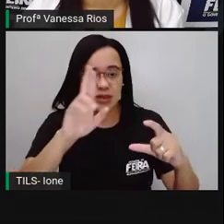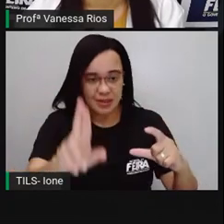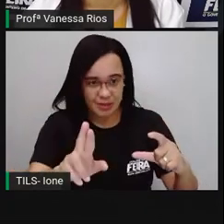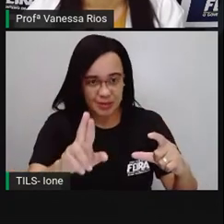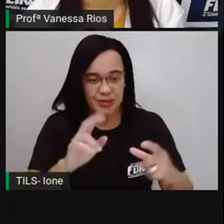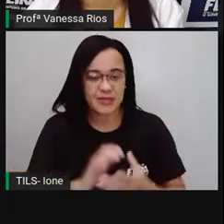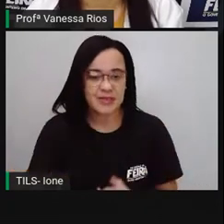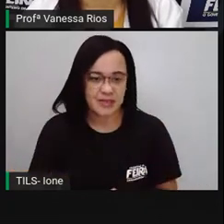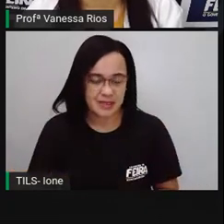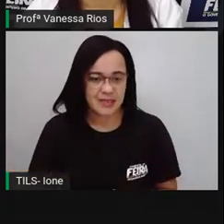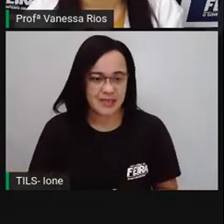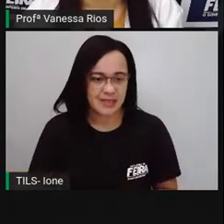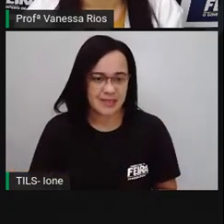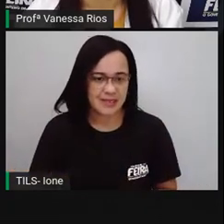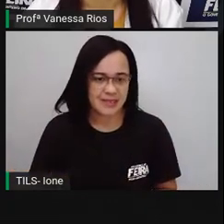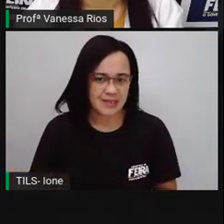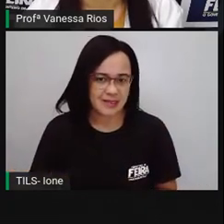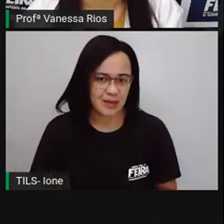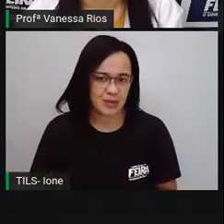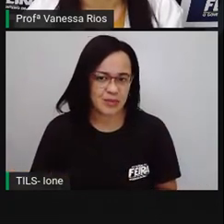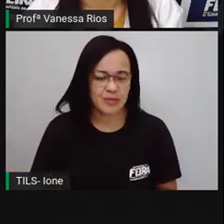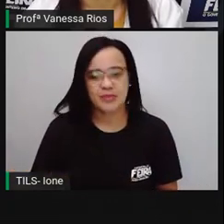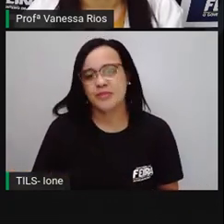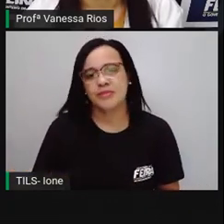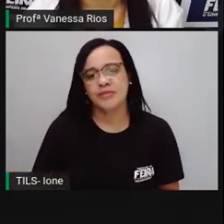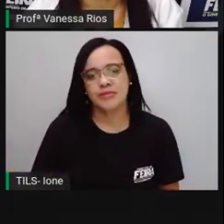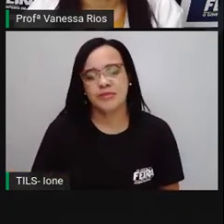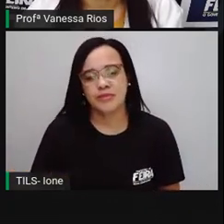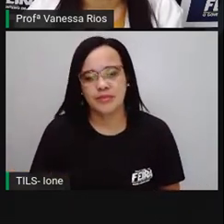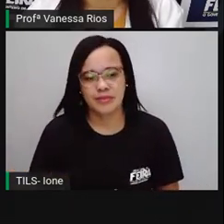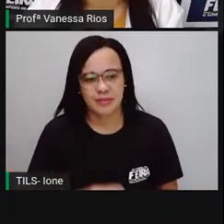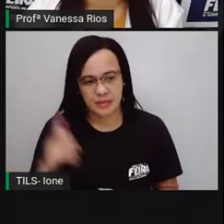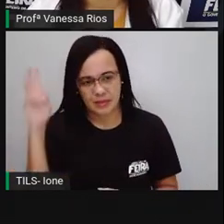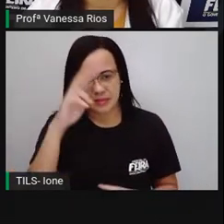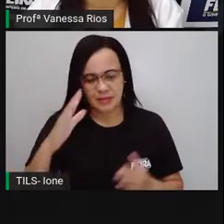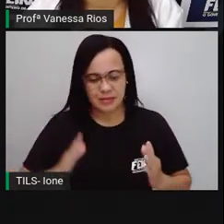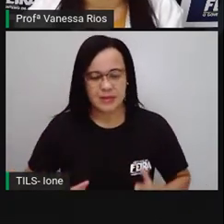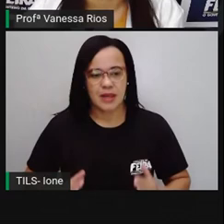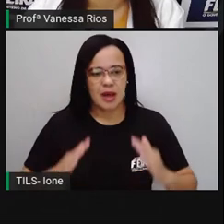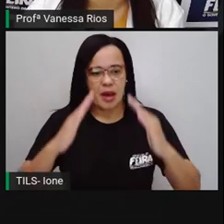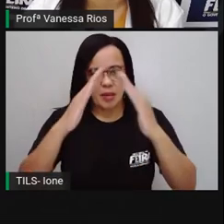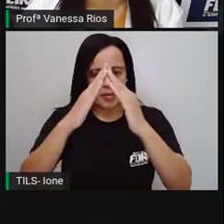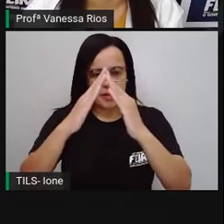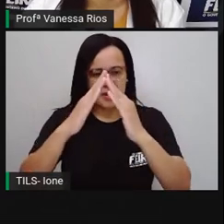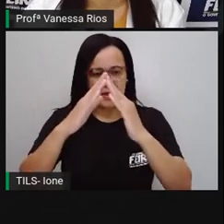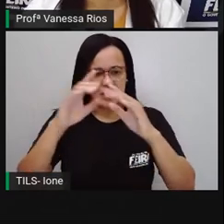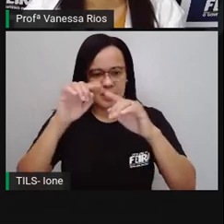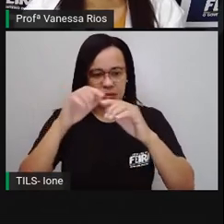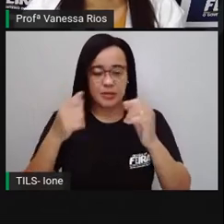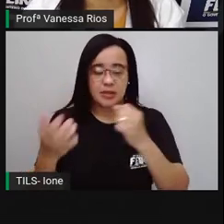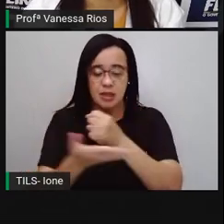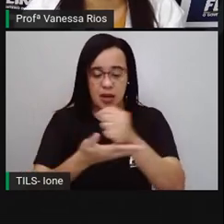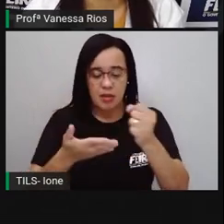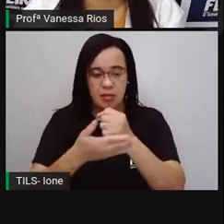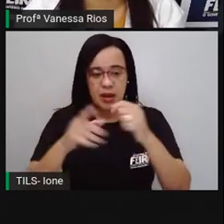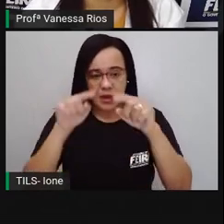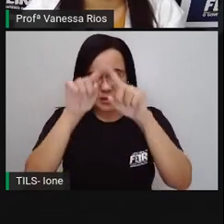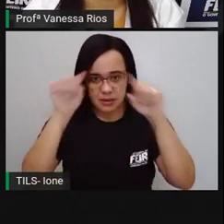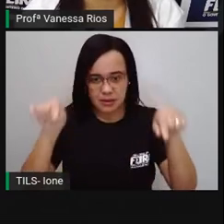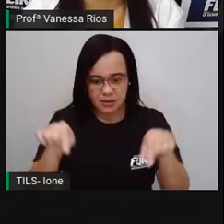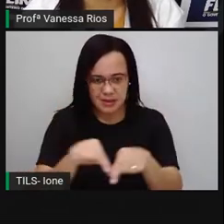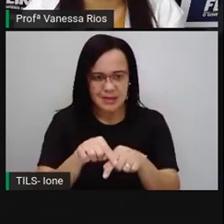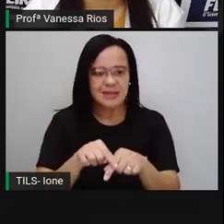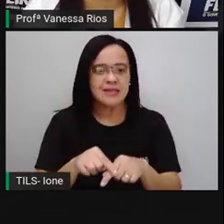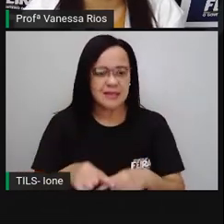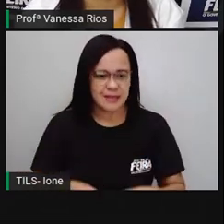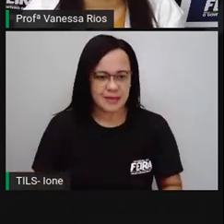Vamos verificar a relação de Euler para a pirâmide quadrangular convexa. Olha só. A pirâmide quadrangular, no caso